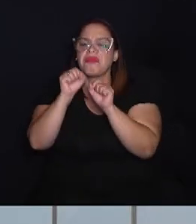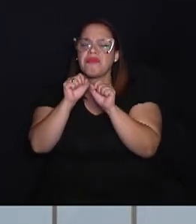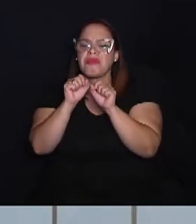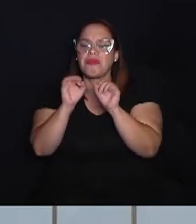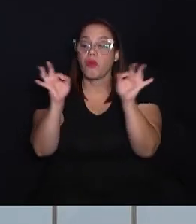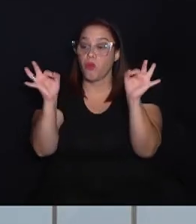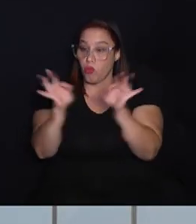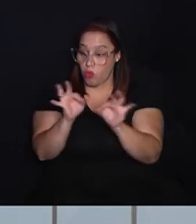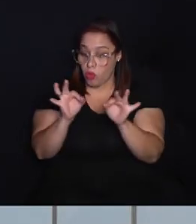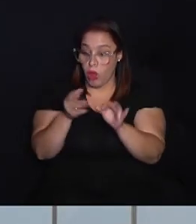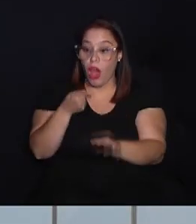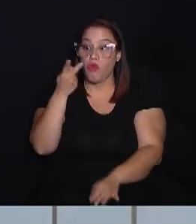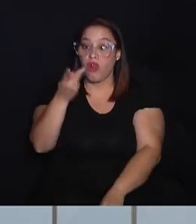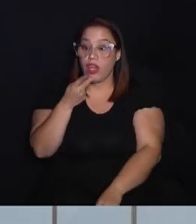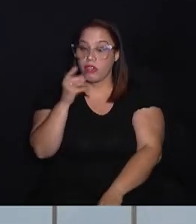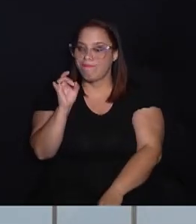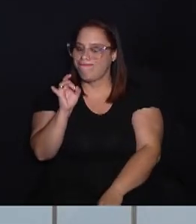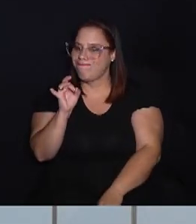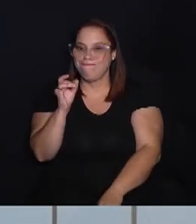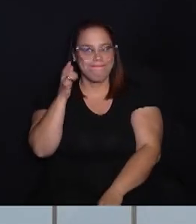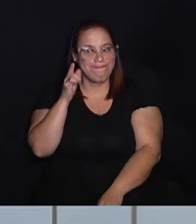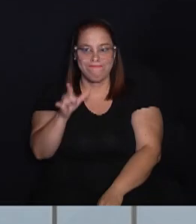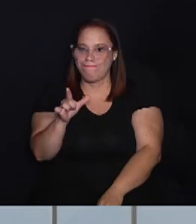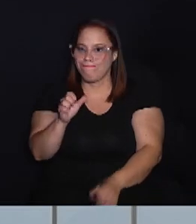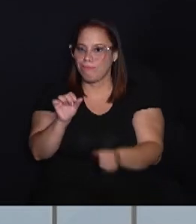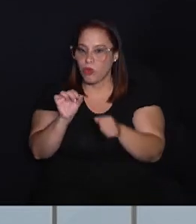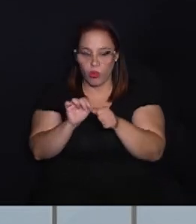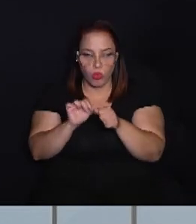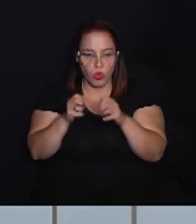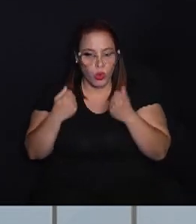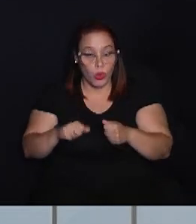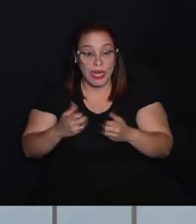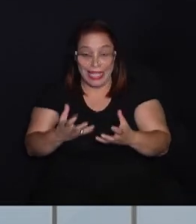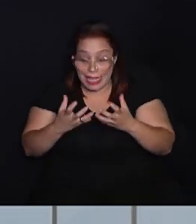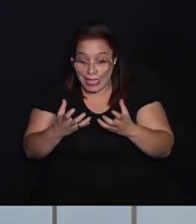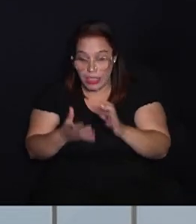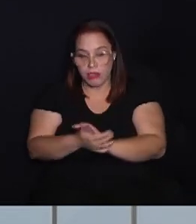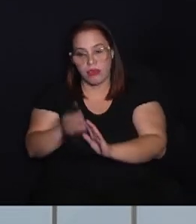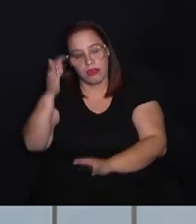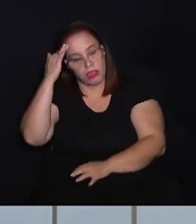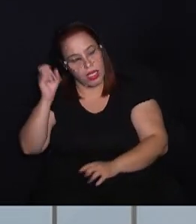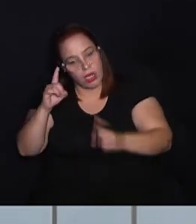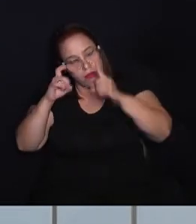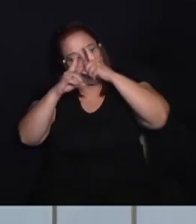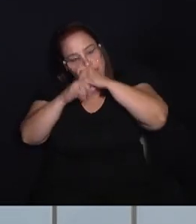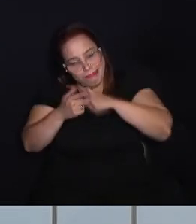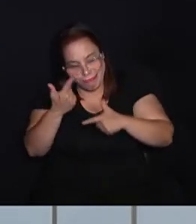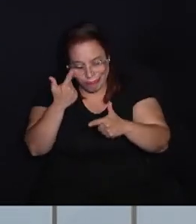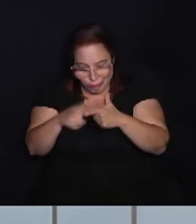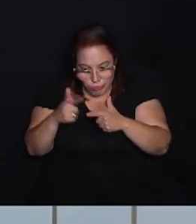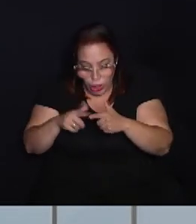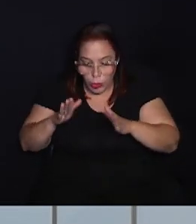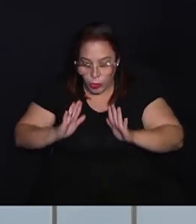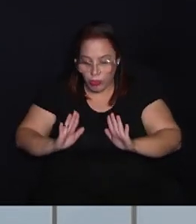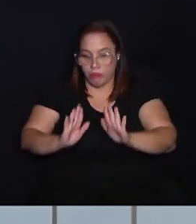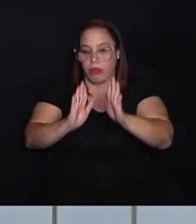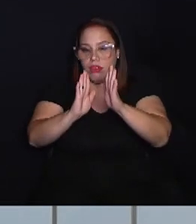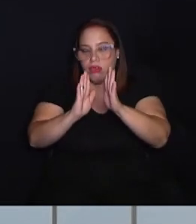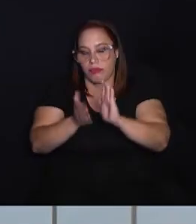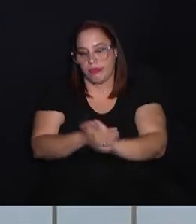trabalho de valorizar a democracia, né? Propositivo, não tivemos eventos como em outras cidades. Exato.